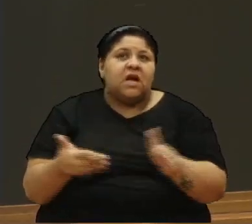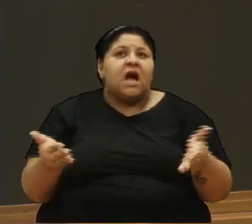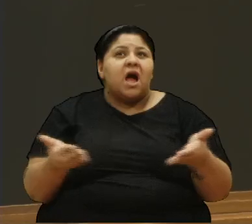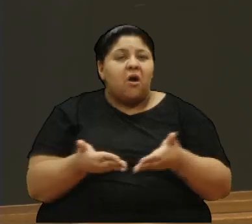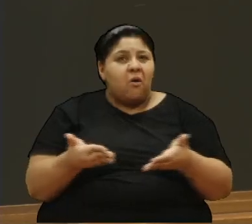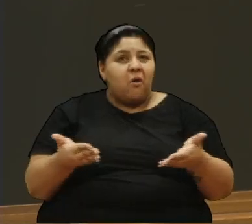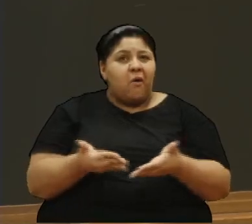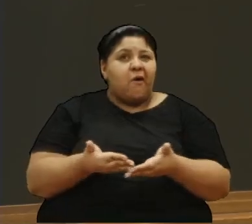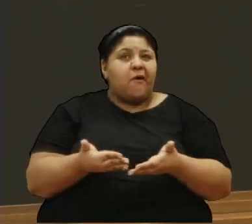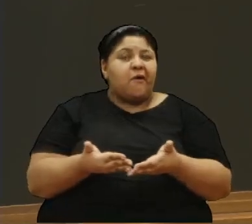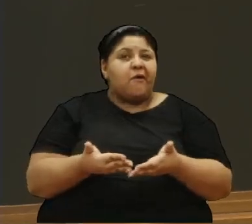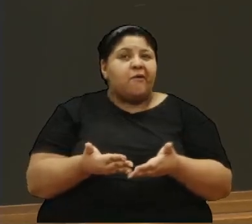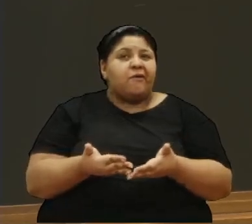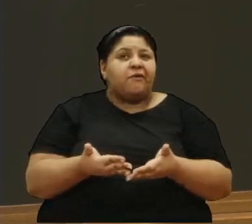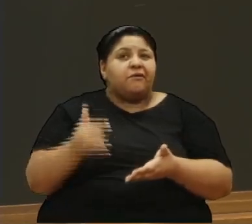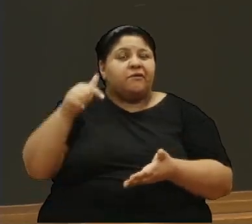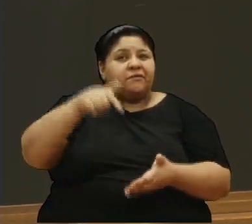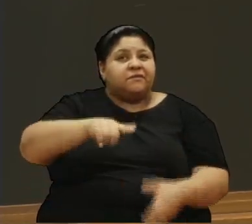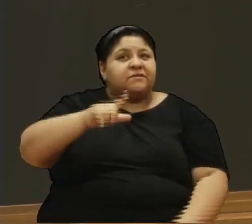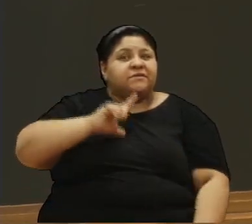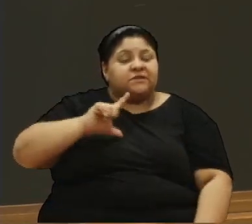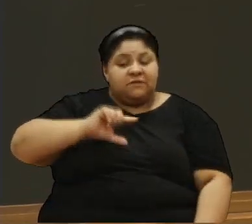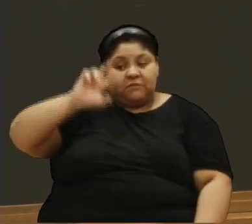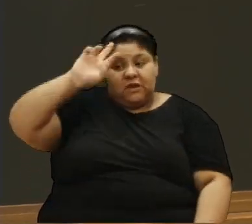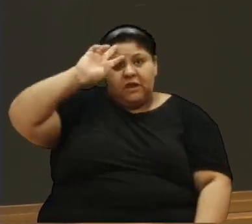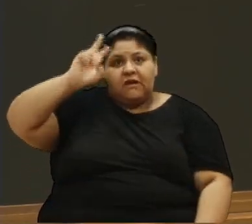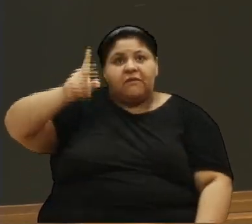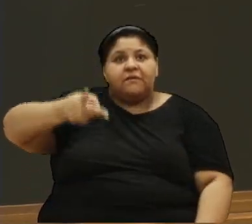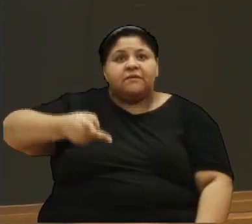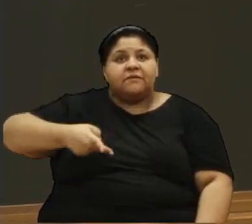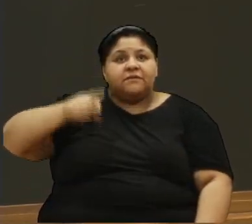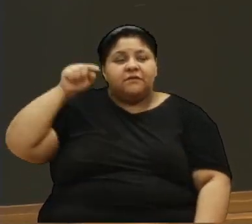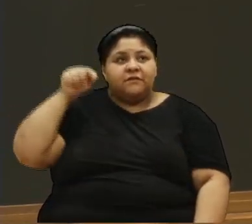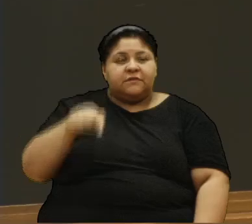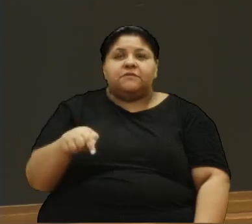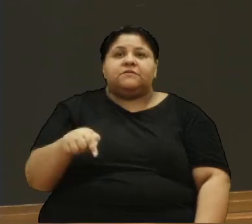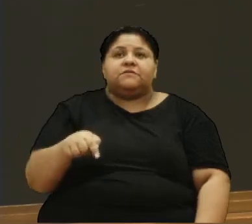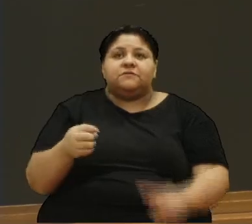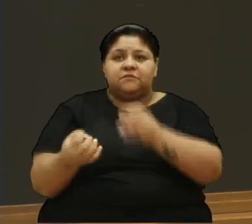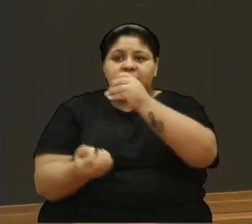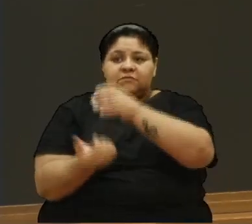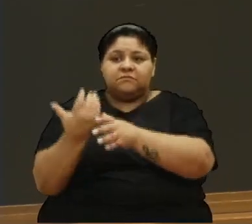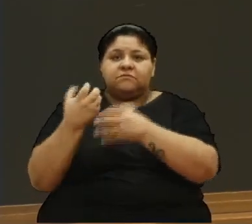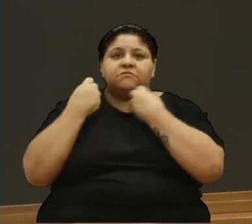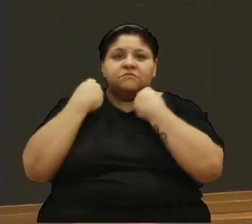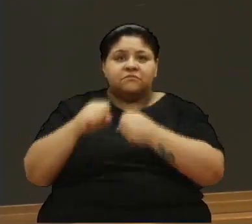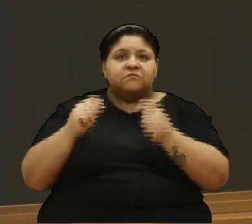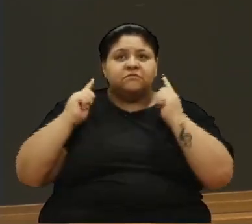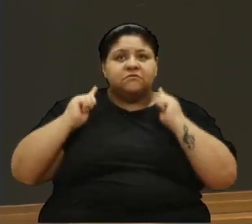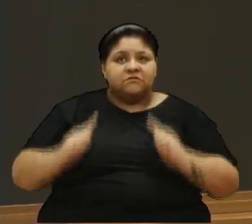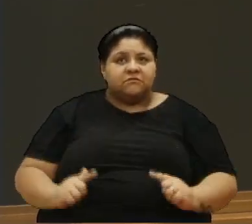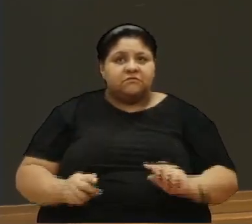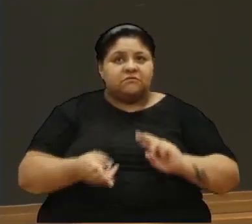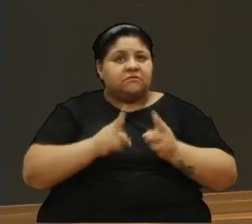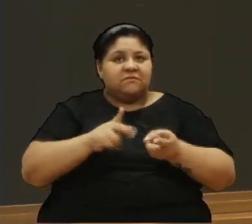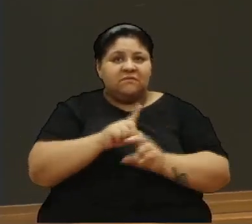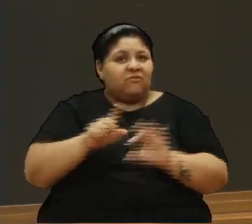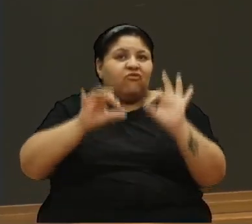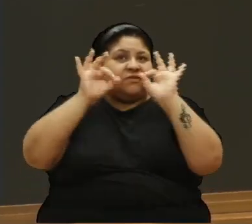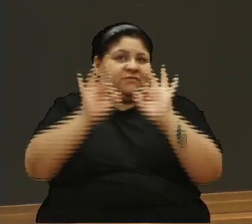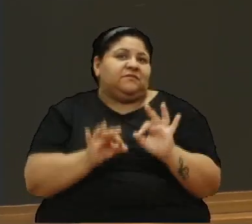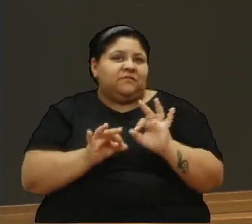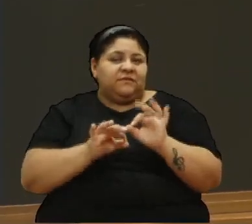Agora, de outro lado, nós temos que reconhecer que exclusivamente a criação da Secretaria de Gestão Urbana não foi eficiente.